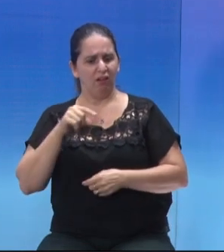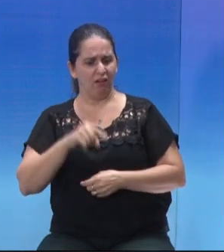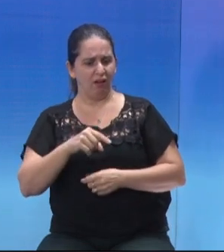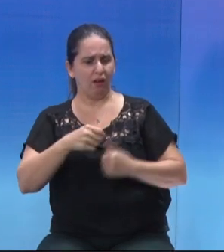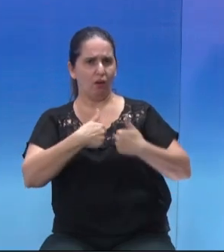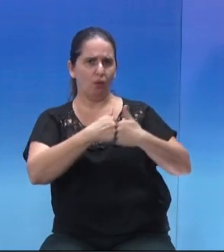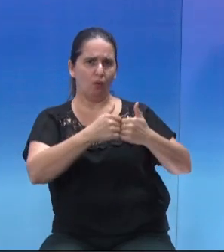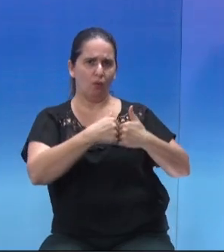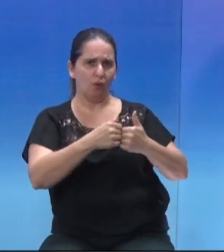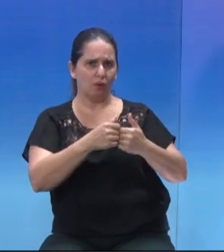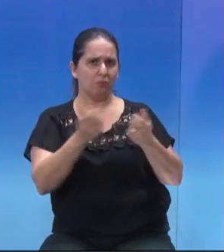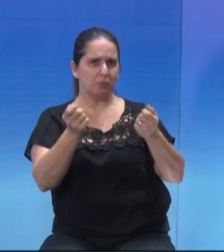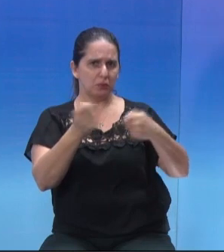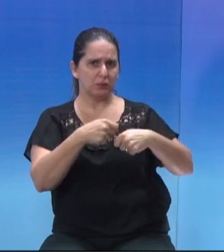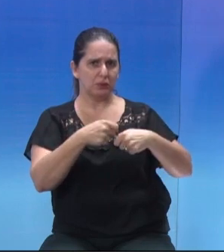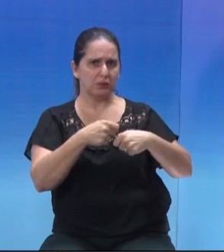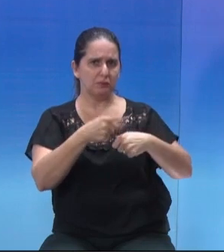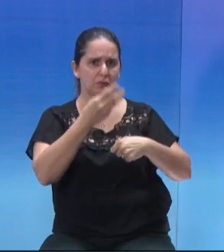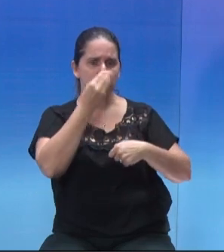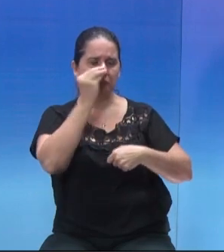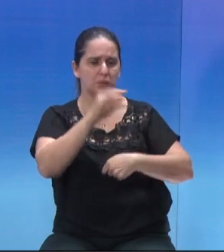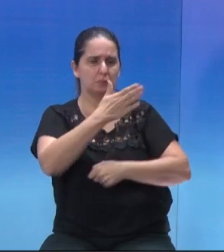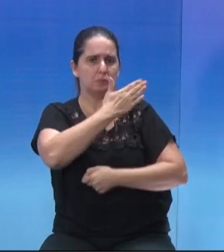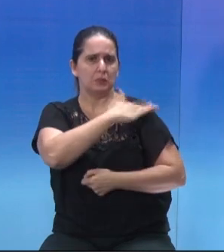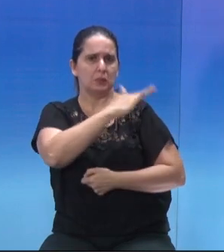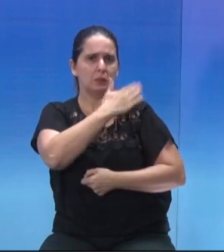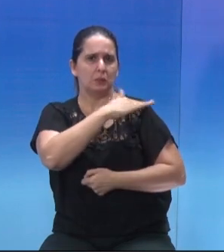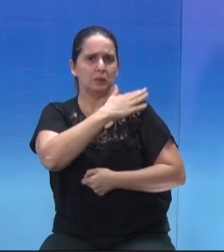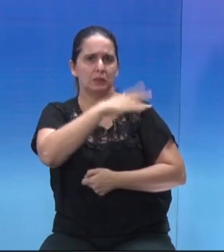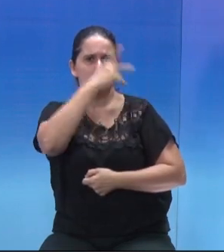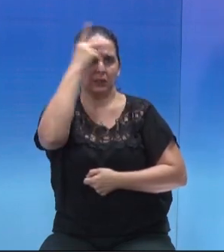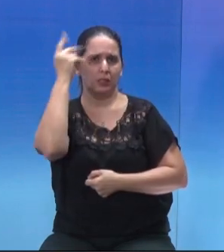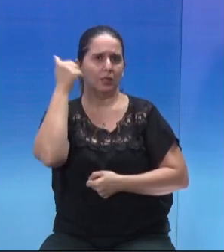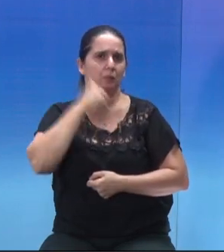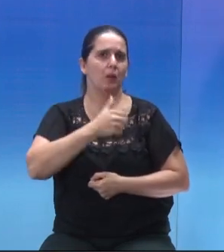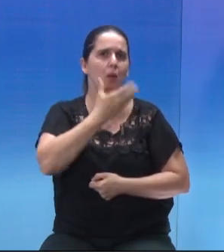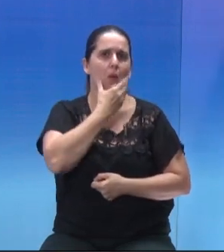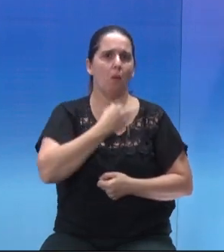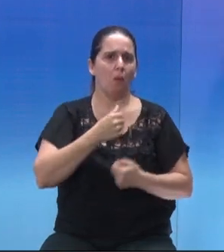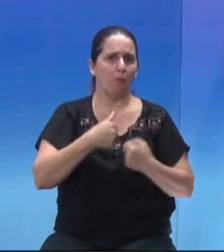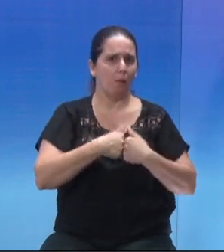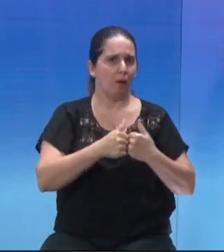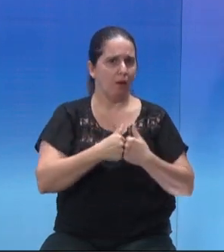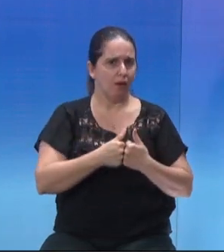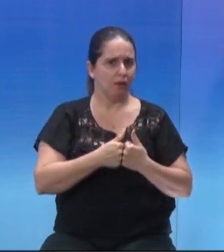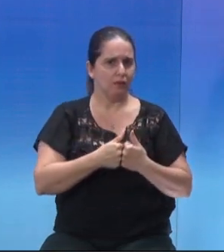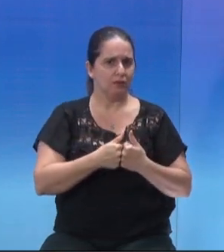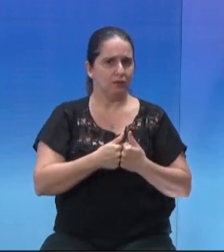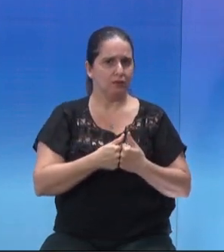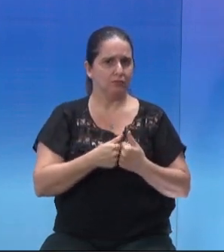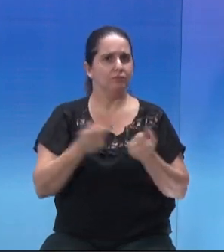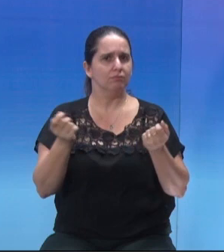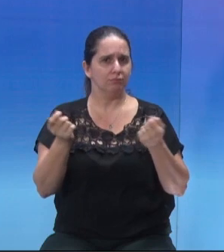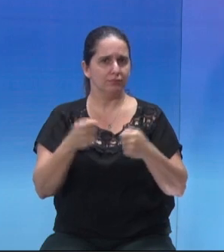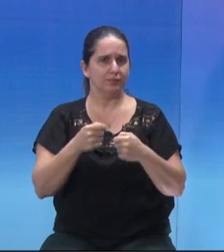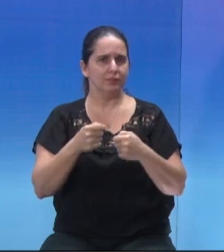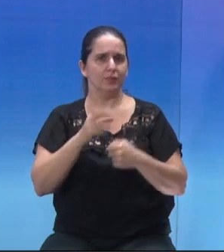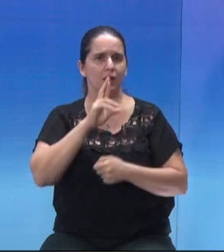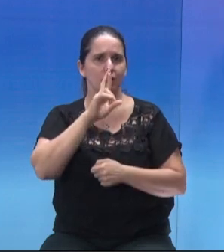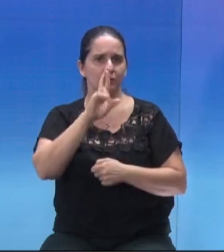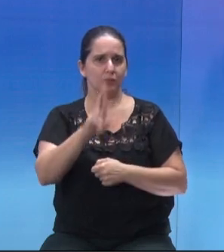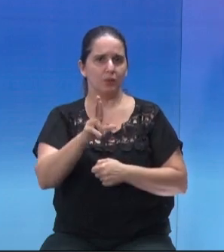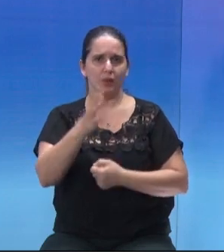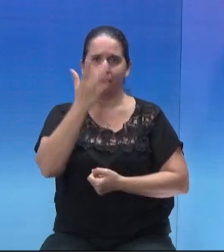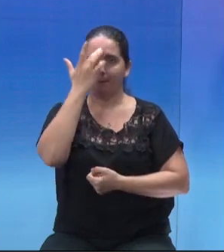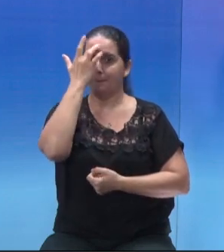uma provável resposta certa? Né? Porque as outras que nós descartamos, provavelmente as respostas